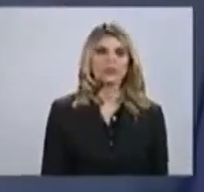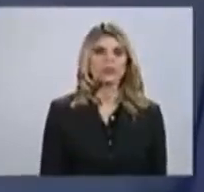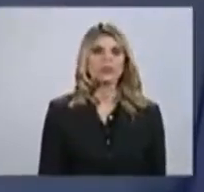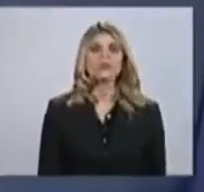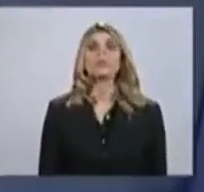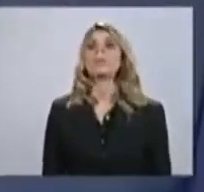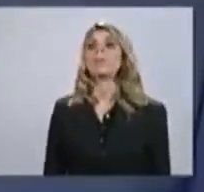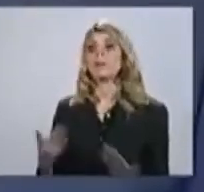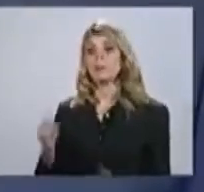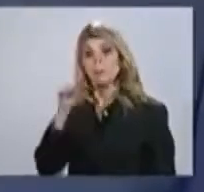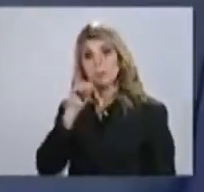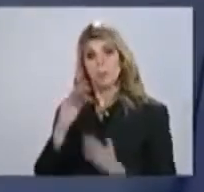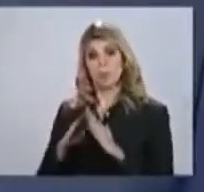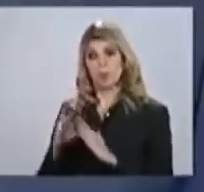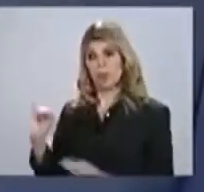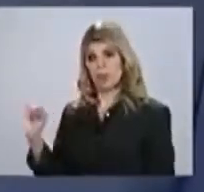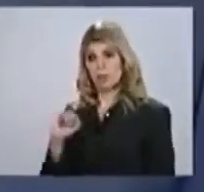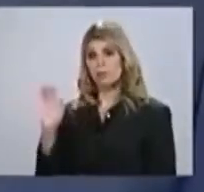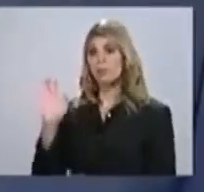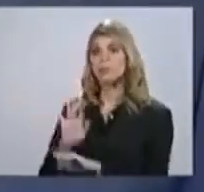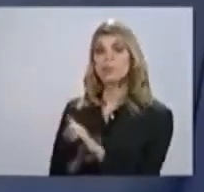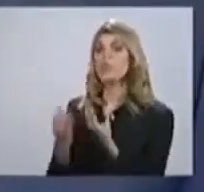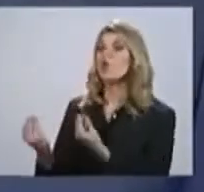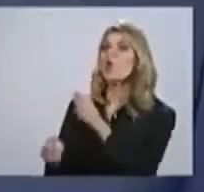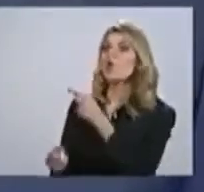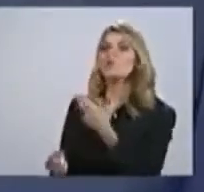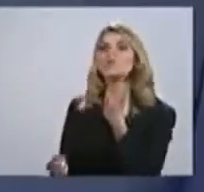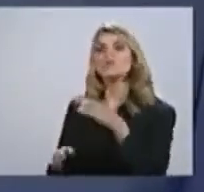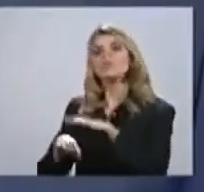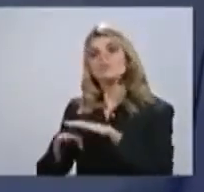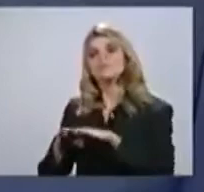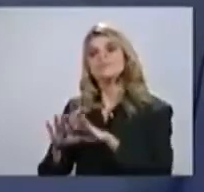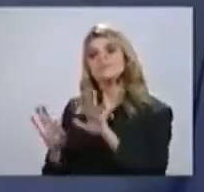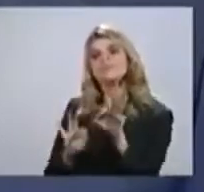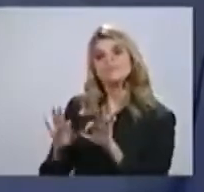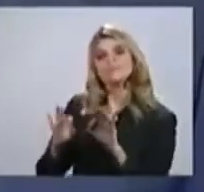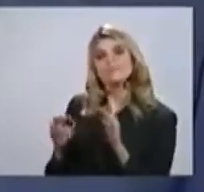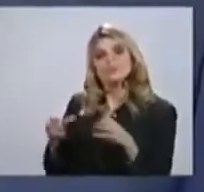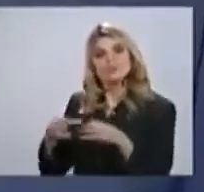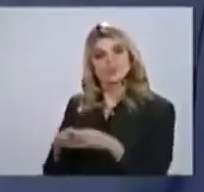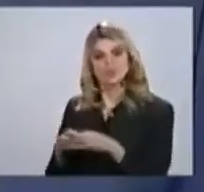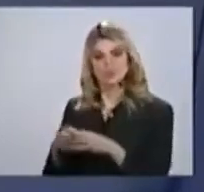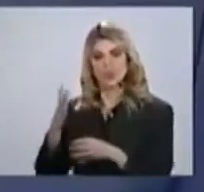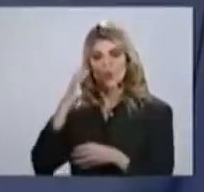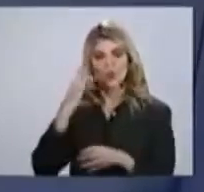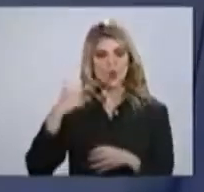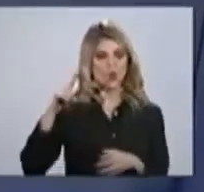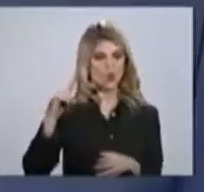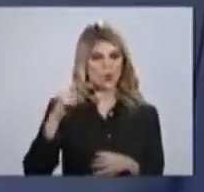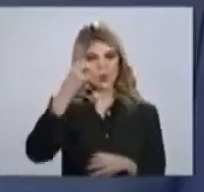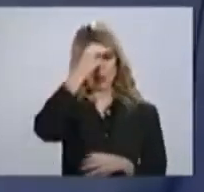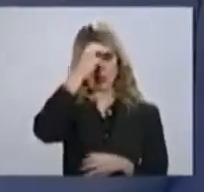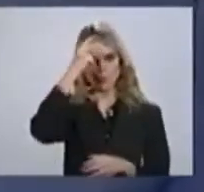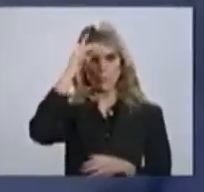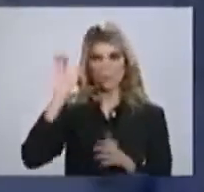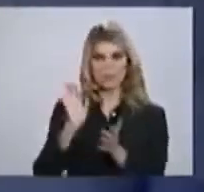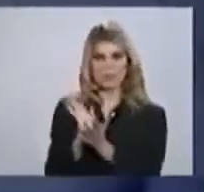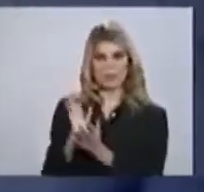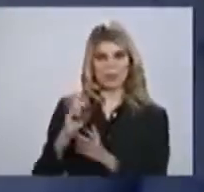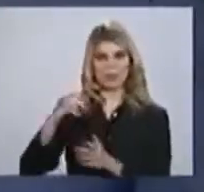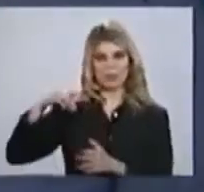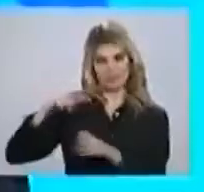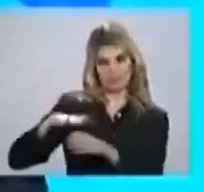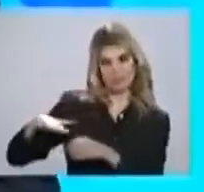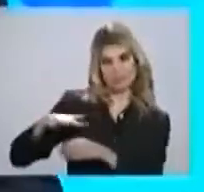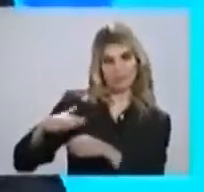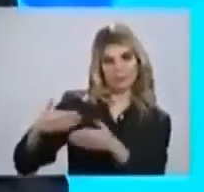Bom, uma moradora de Ipanema gostaria de saber de que forma o senhor pretende trabalhar em conjunto com os outros municípios da área